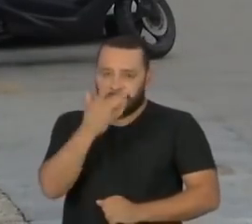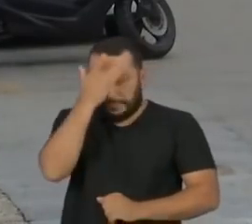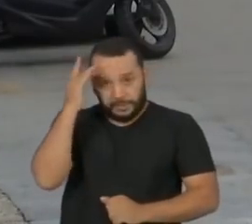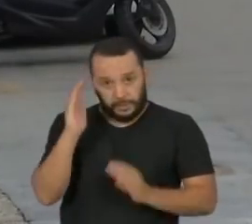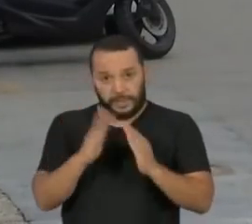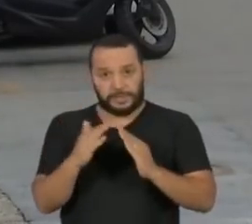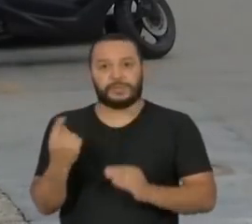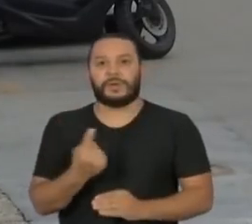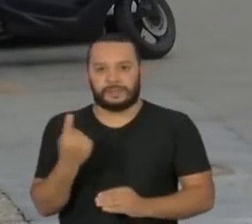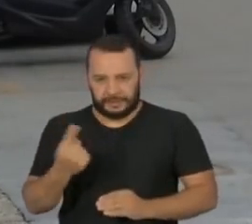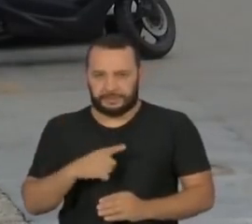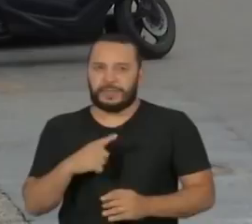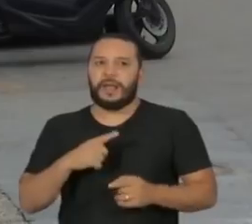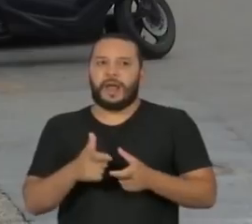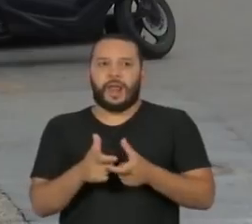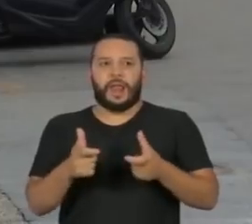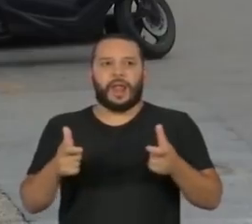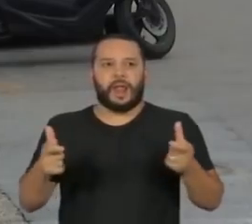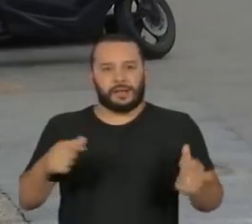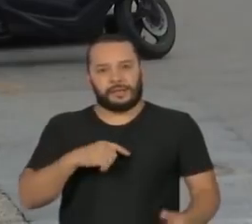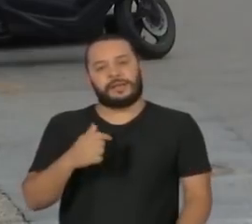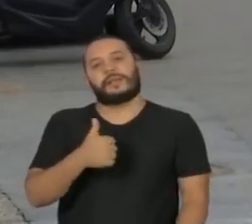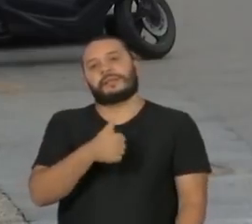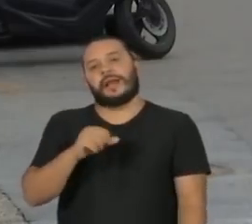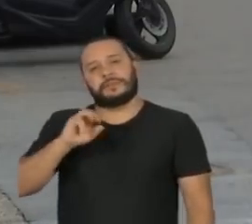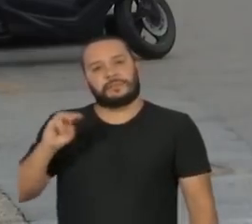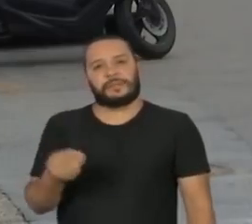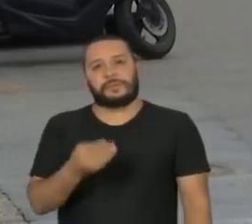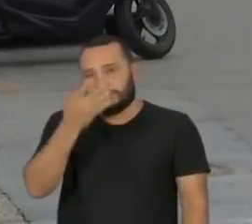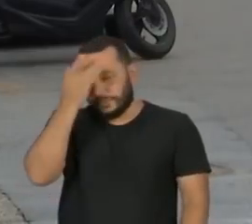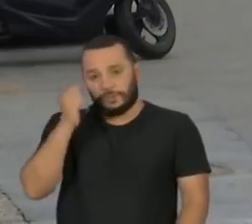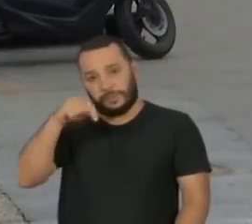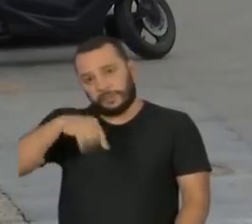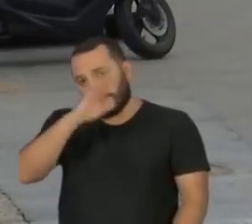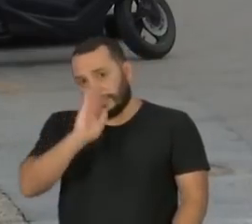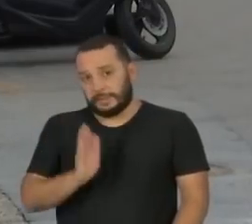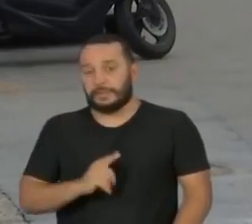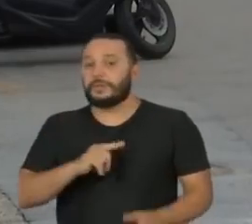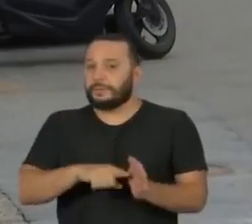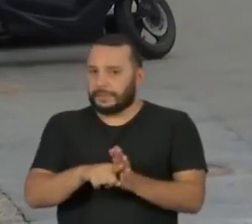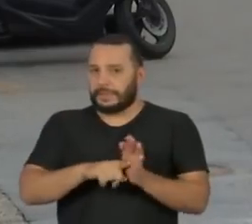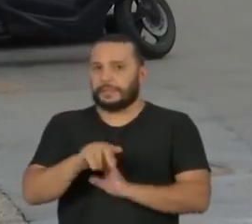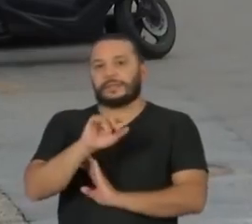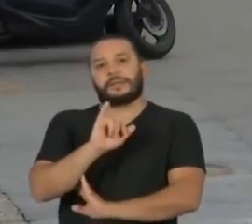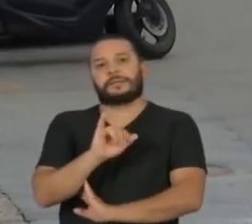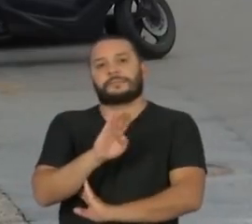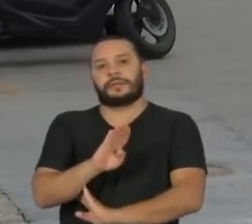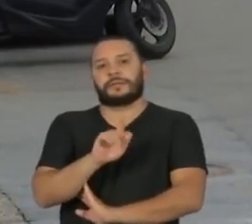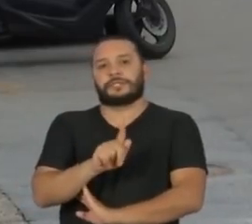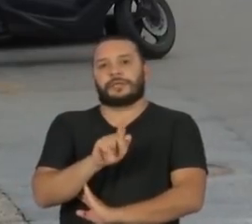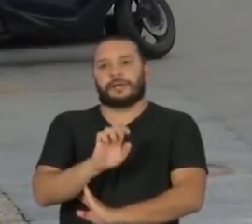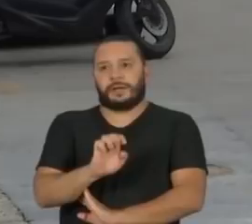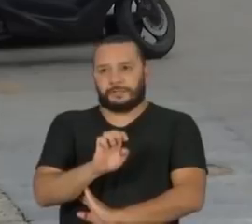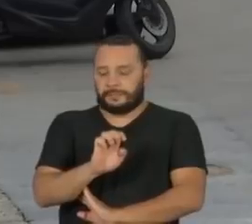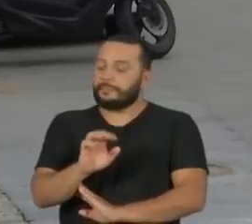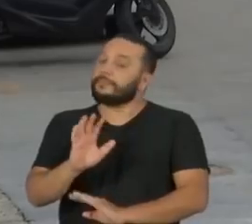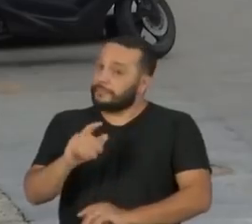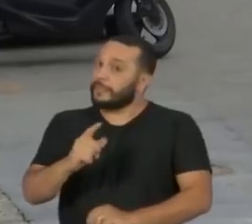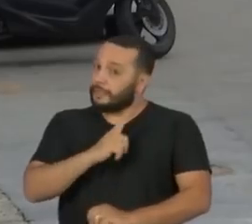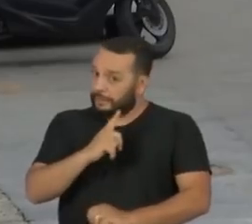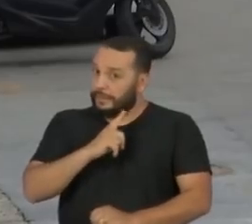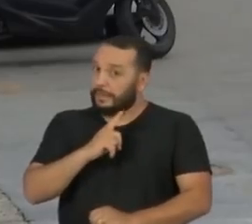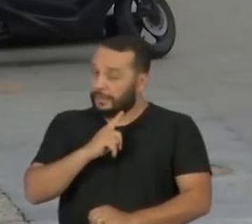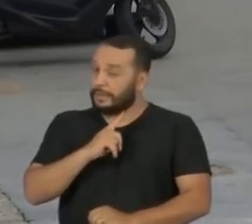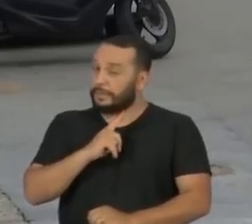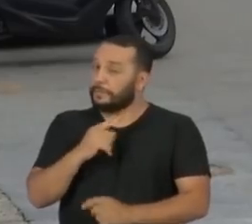últimas décadas. São mais de 10 milhões de brasileiros, segundo o último levantamento do IBGE. Este cenário tem uma forte relação